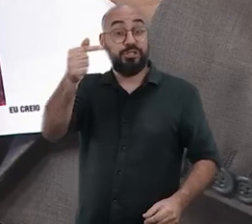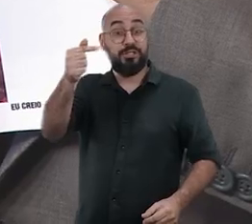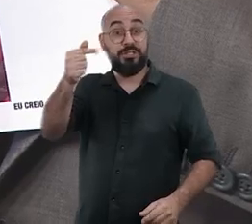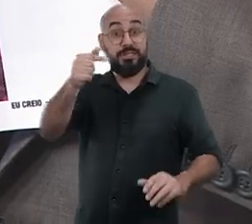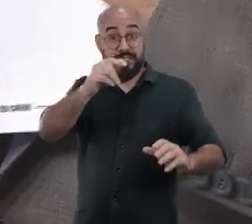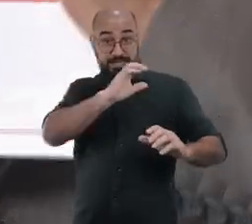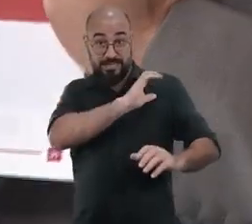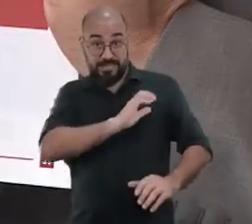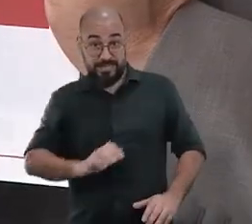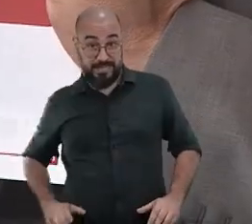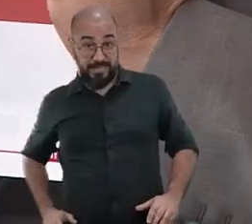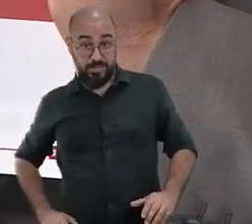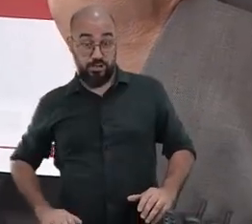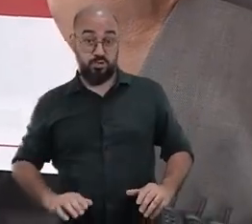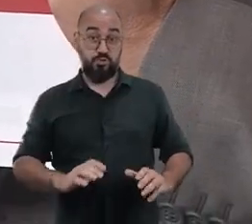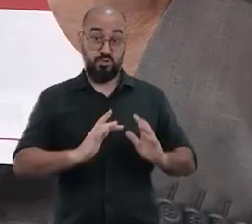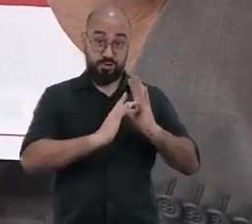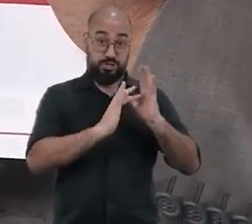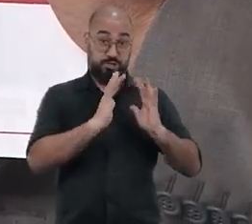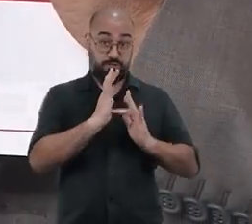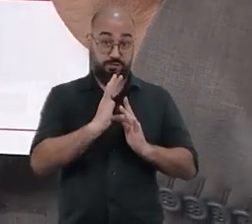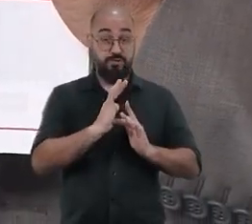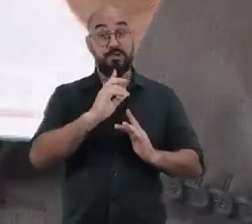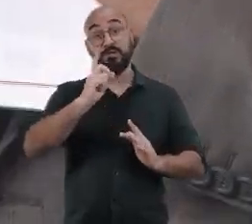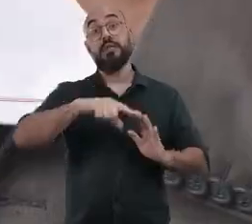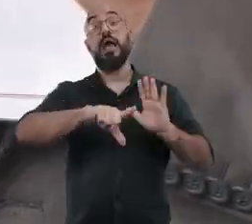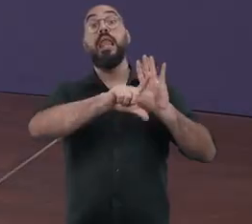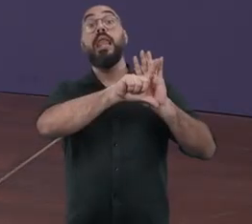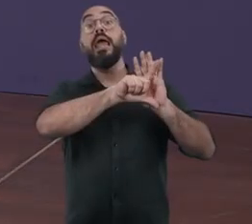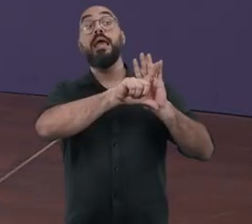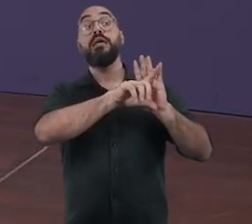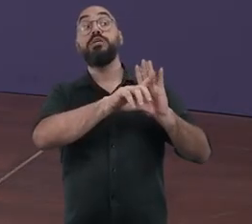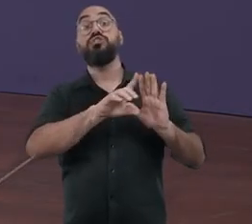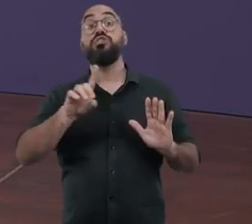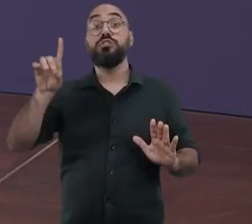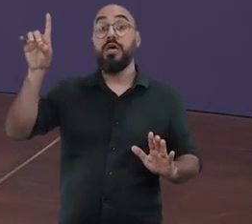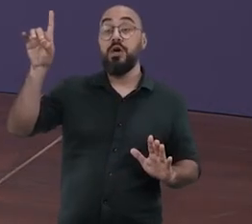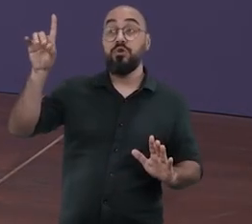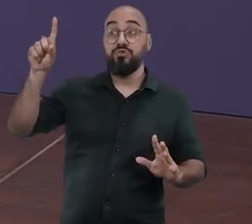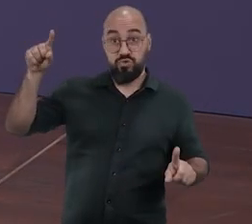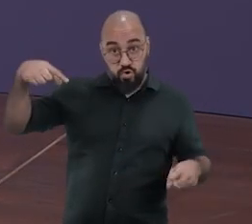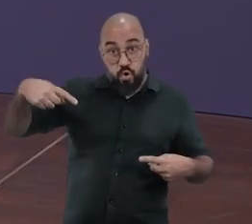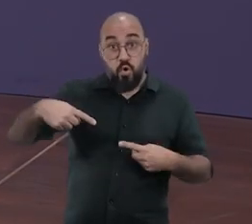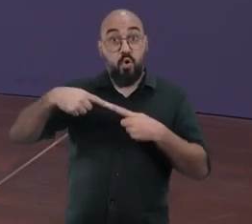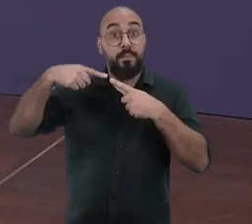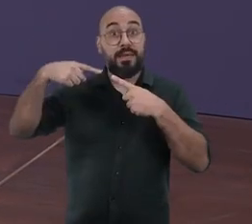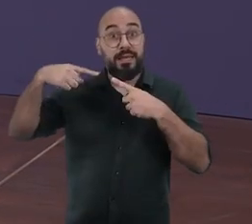de Deus. Ou seja, esse material aqui é um material que você não pode perder. Você não pode